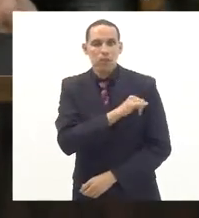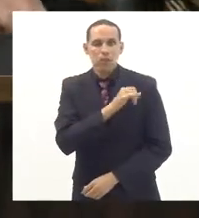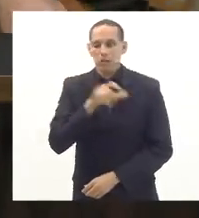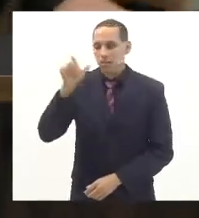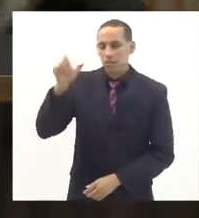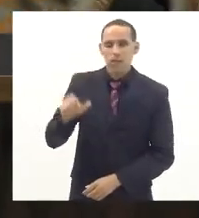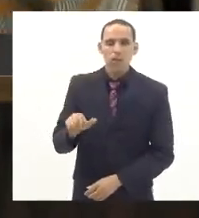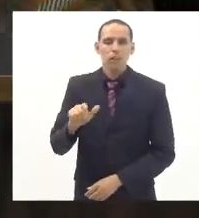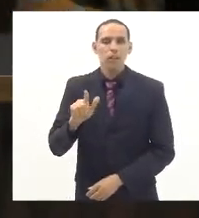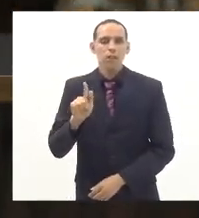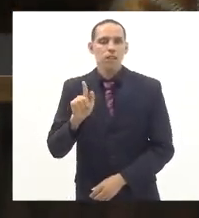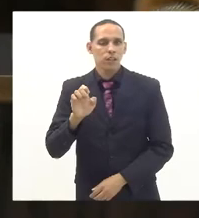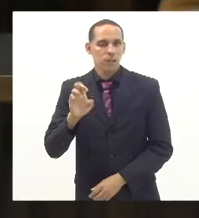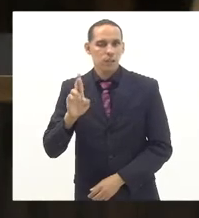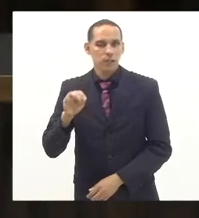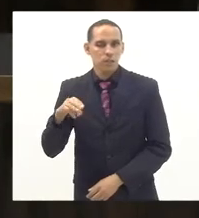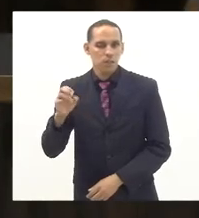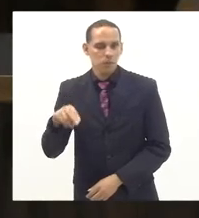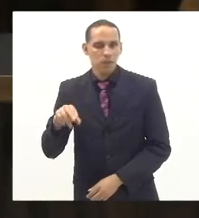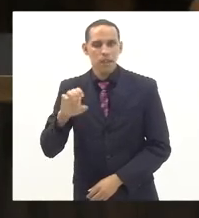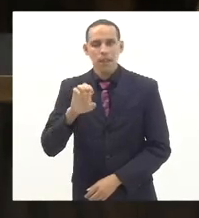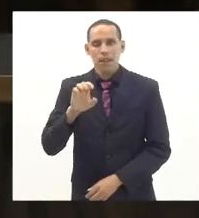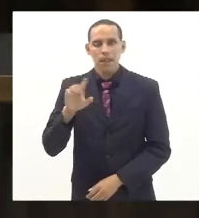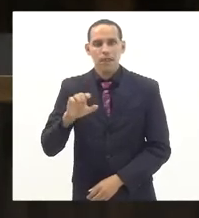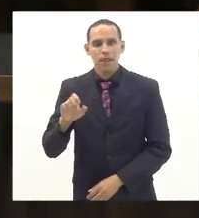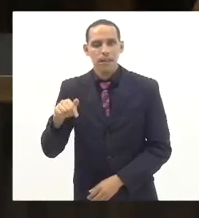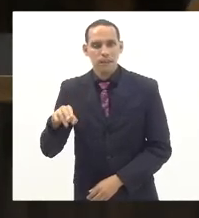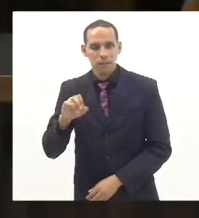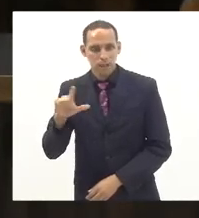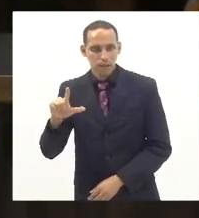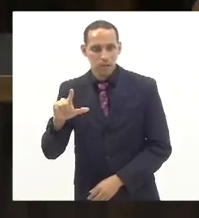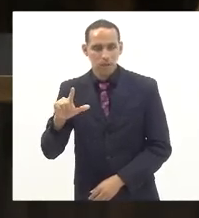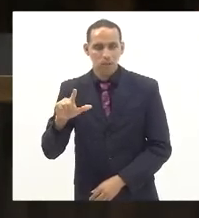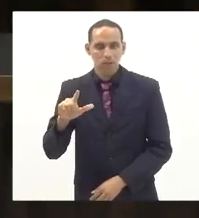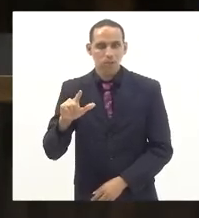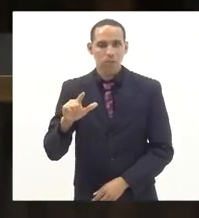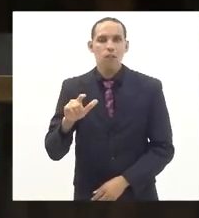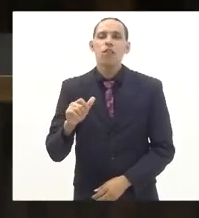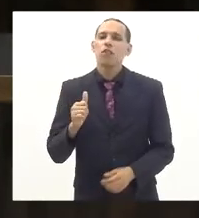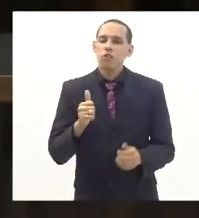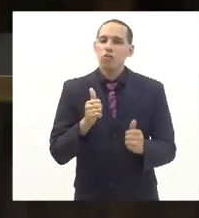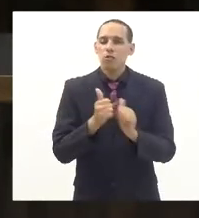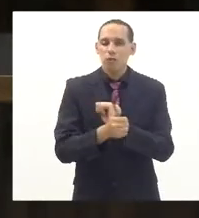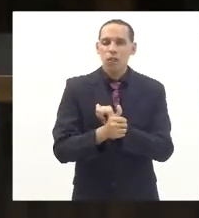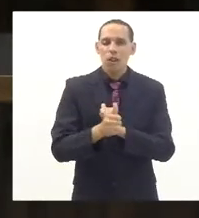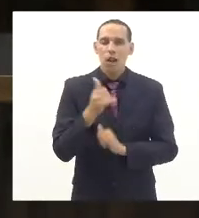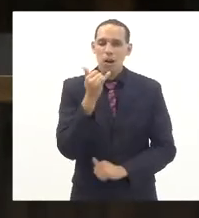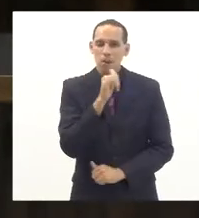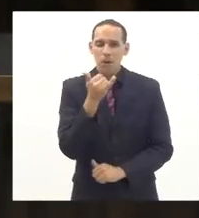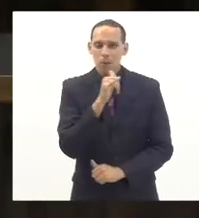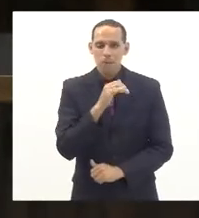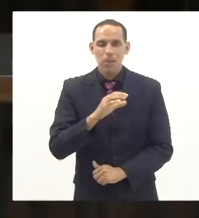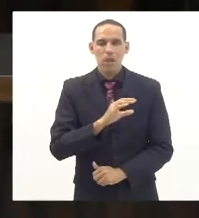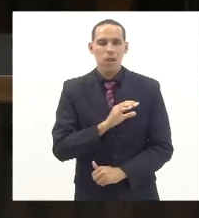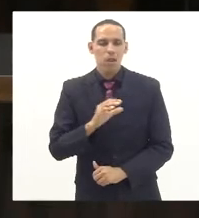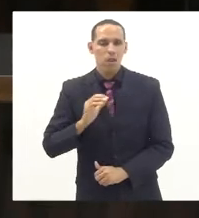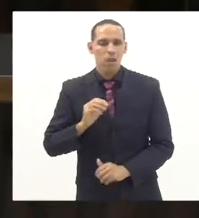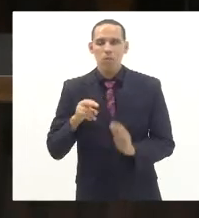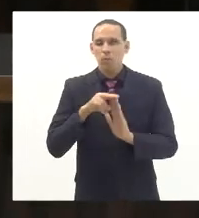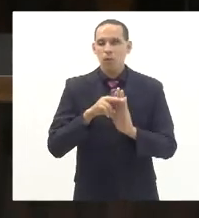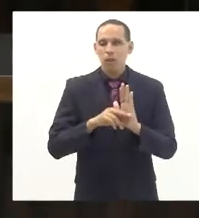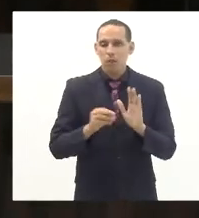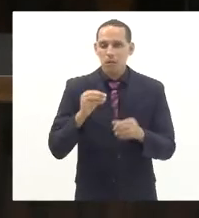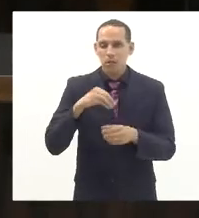Senhor Germain Ezequiel cano regaud jogador do Fluminense parecer da comissão de normas internas e proposições externas